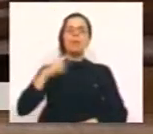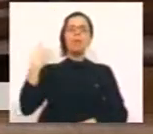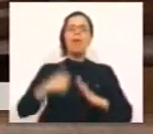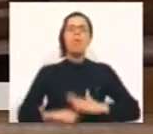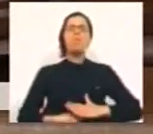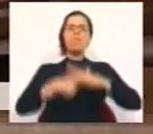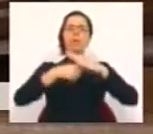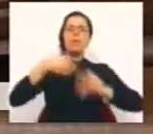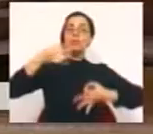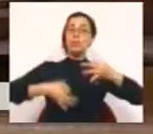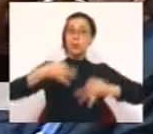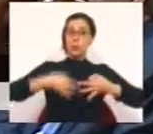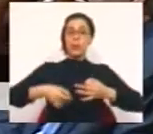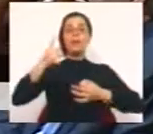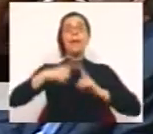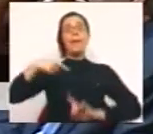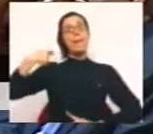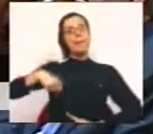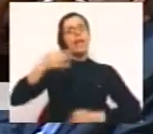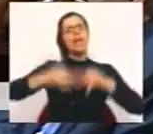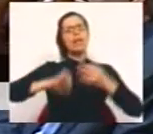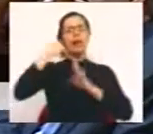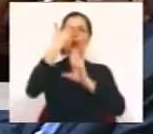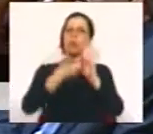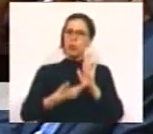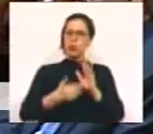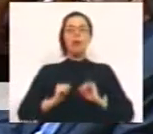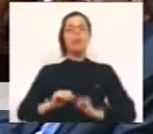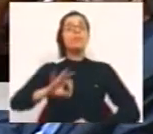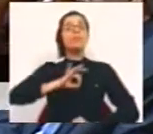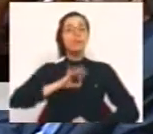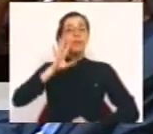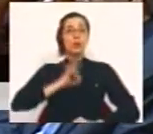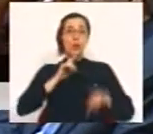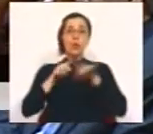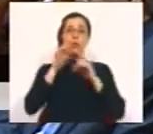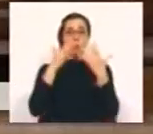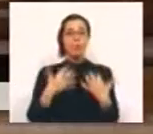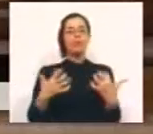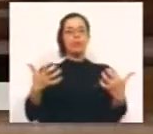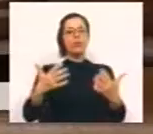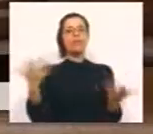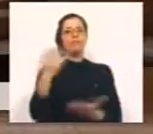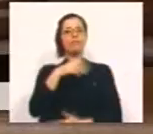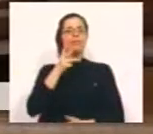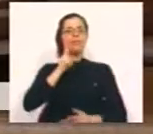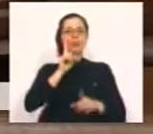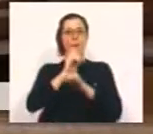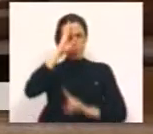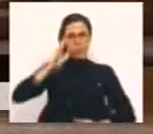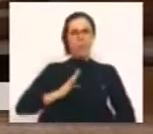do Supremo Tribunal de Justiça, Senhor Presidente do Tribunal Constitucional, Senhoras e Senhores Deputados, valorosos capitães de